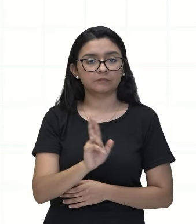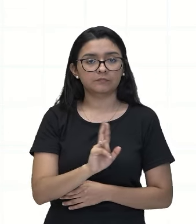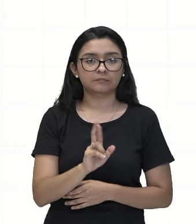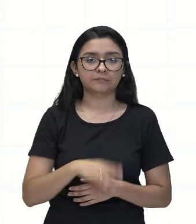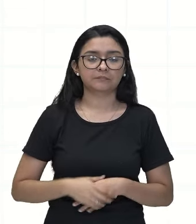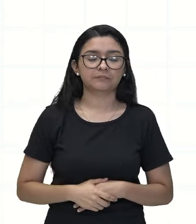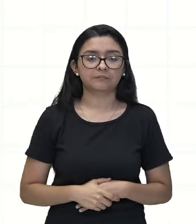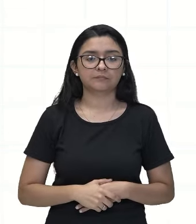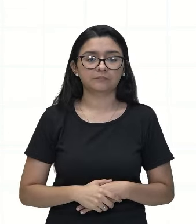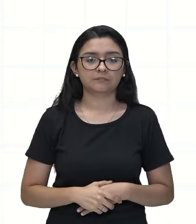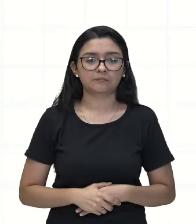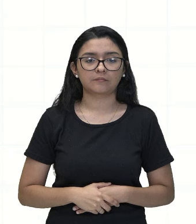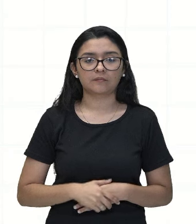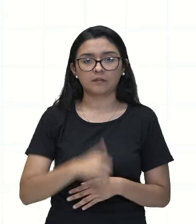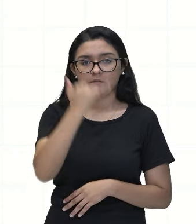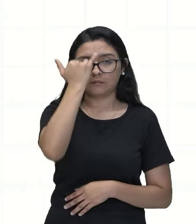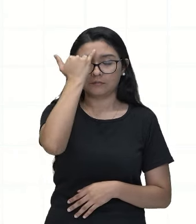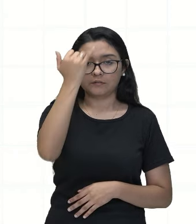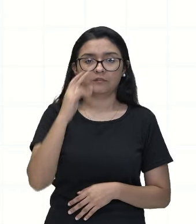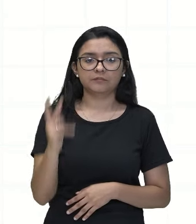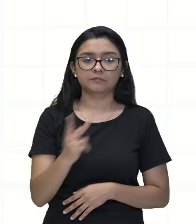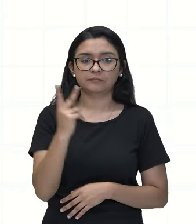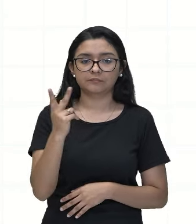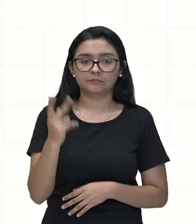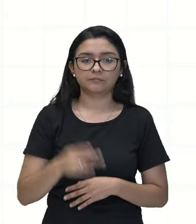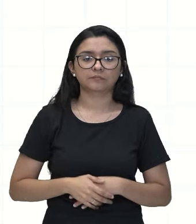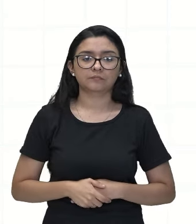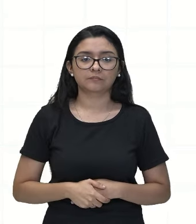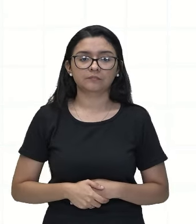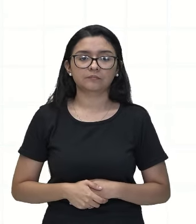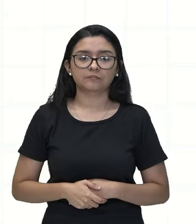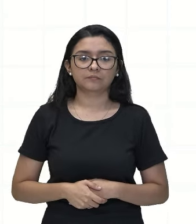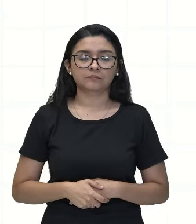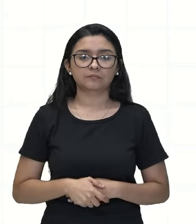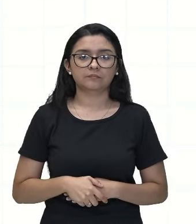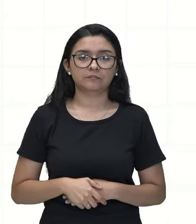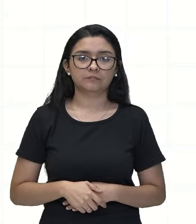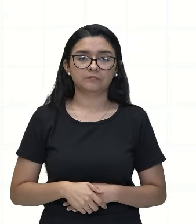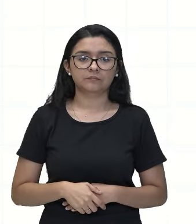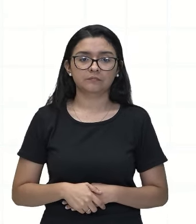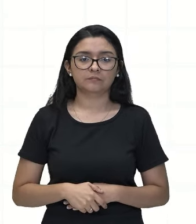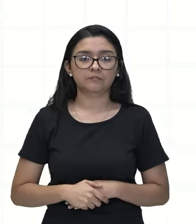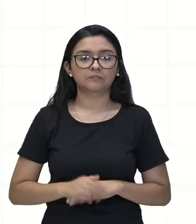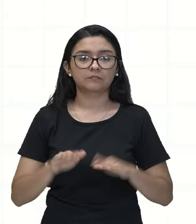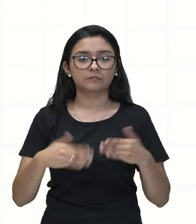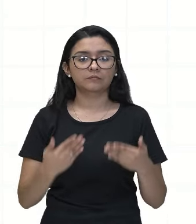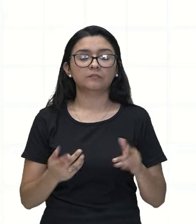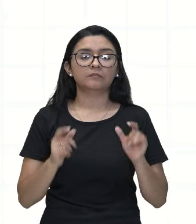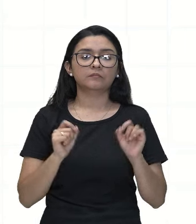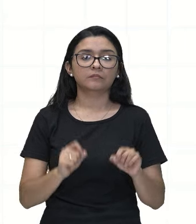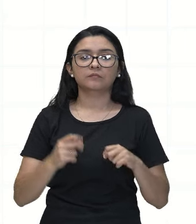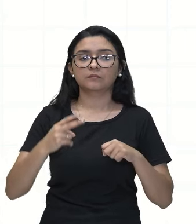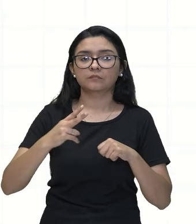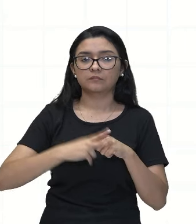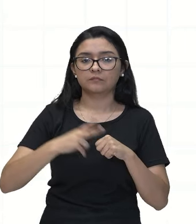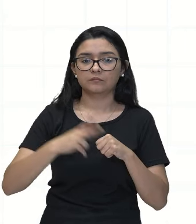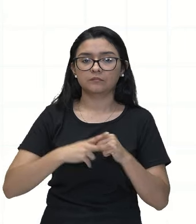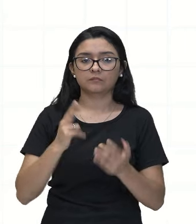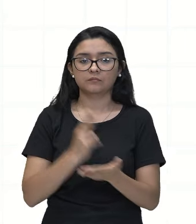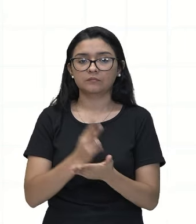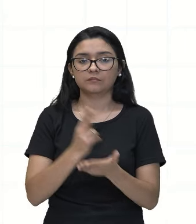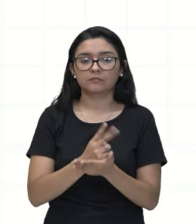da ideia de preço então de valor então o verbo fica no singular ó